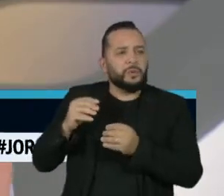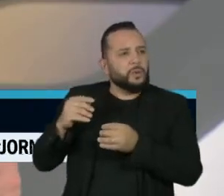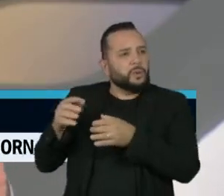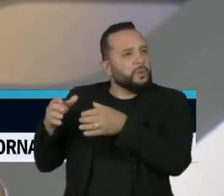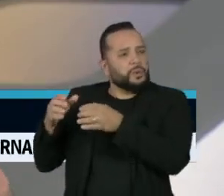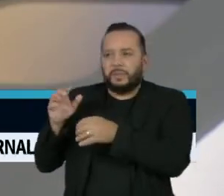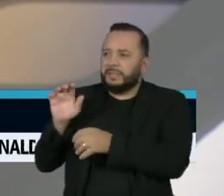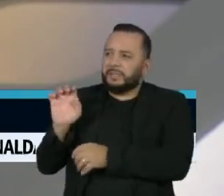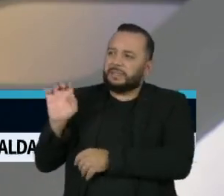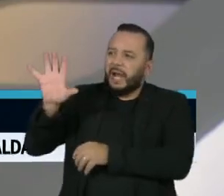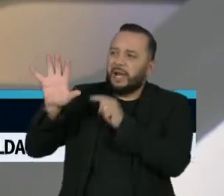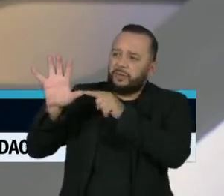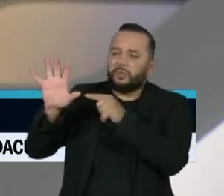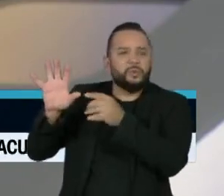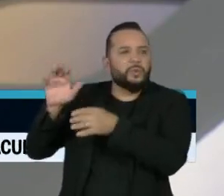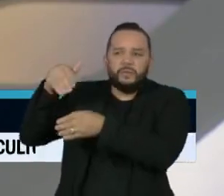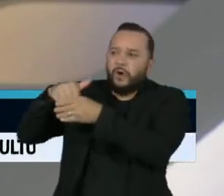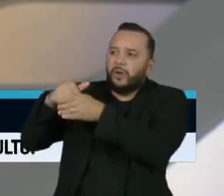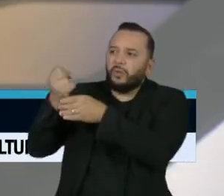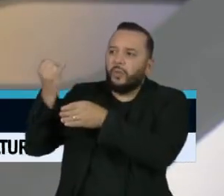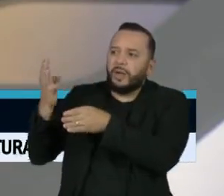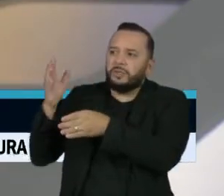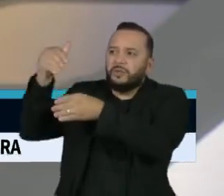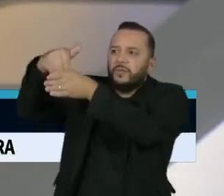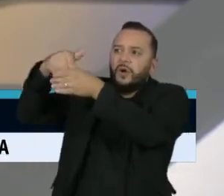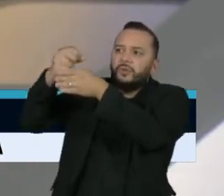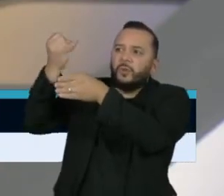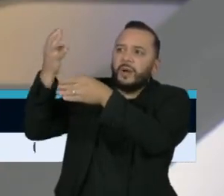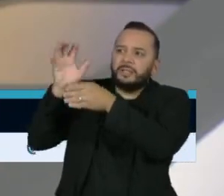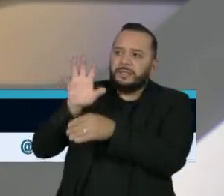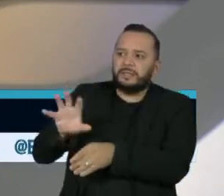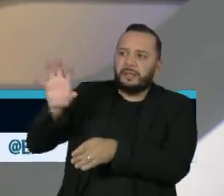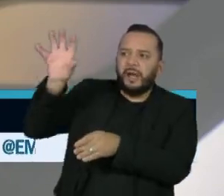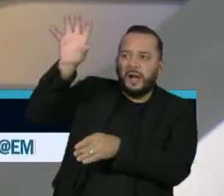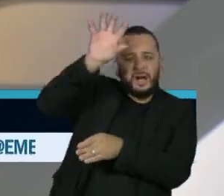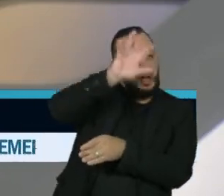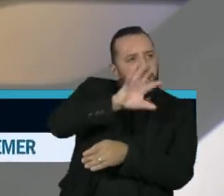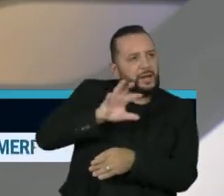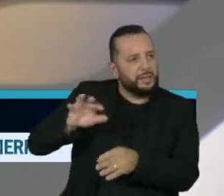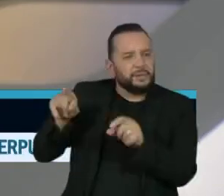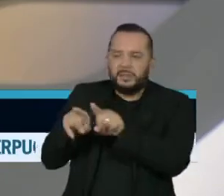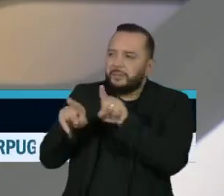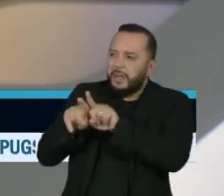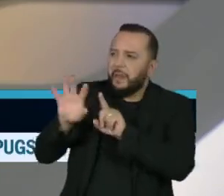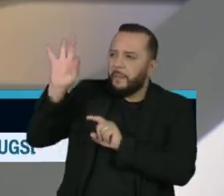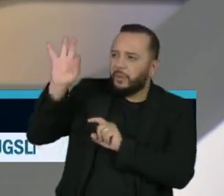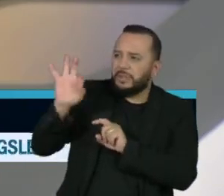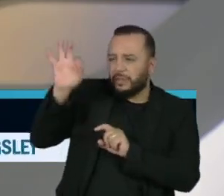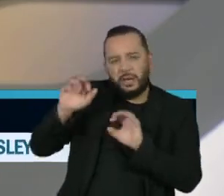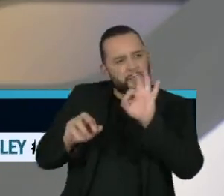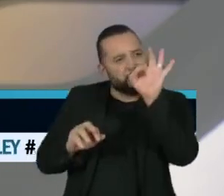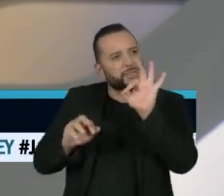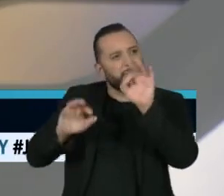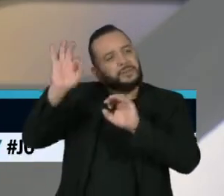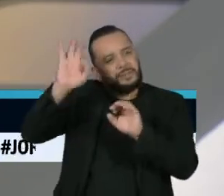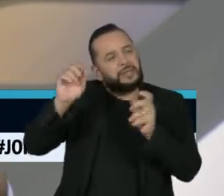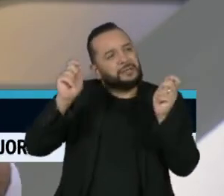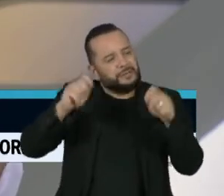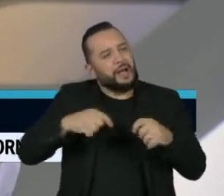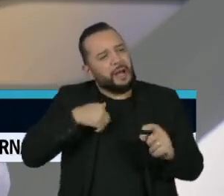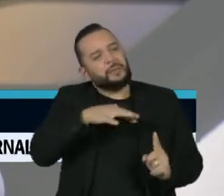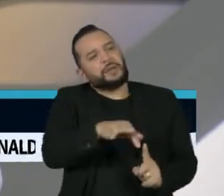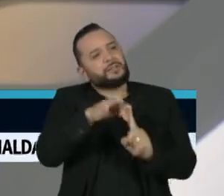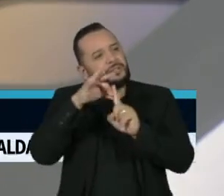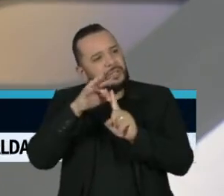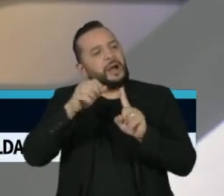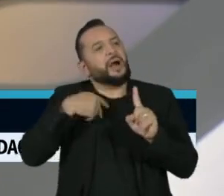dizer, a disputa no distrito, e o proporcional, que eu acho que é importante, porque ela permite um perfil de parlamentar que não é aquele